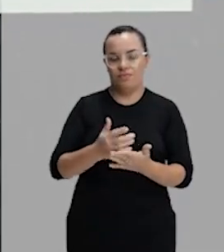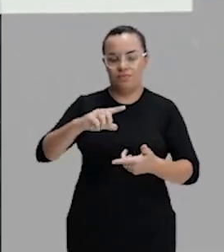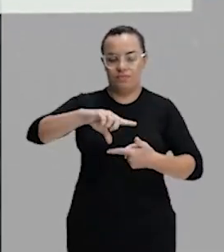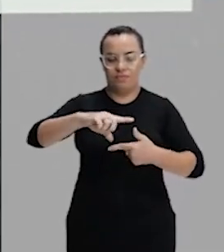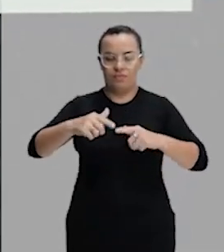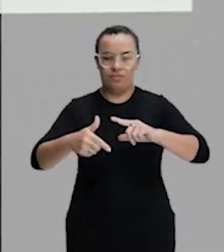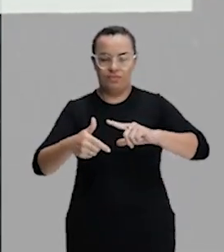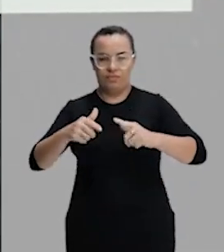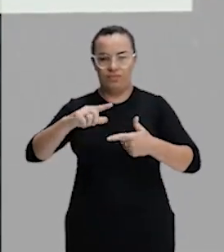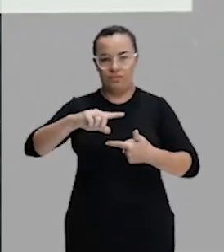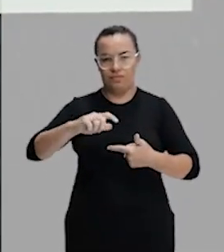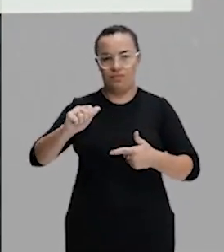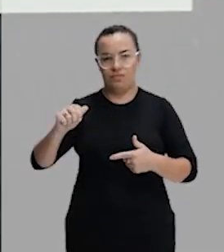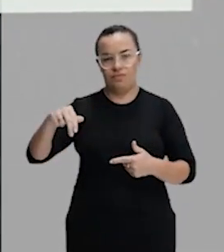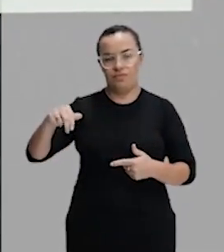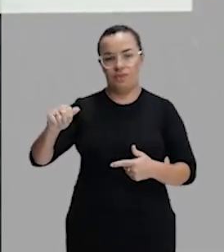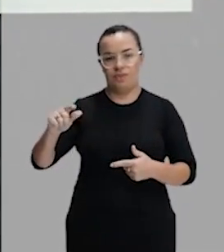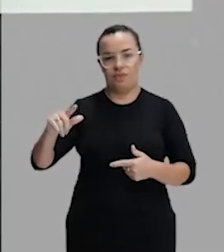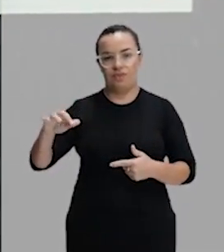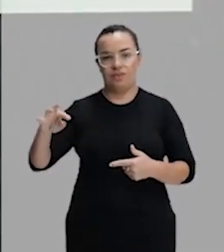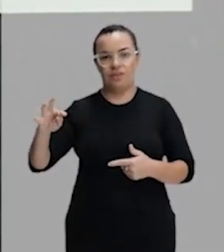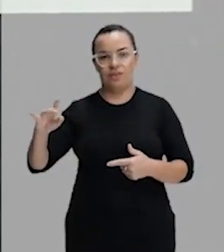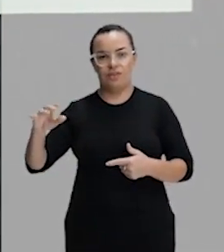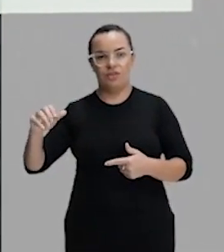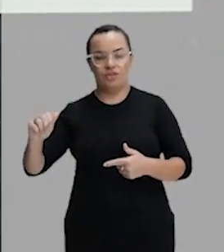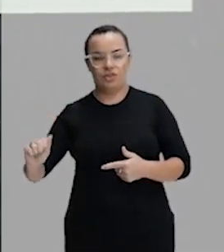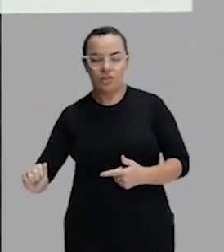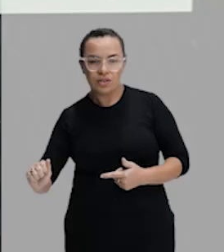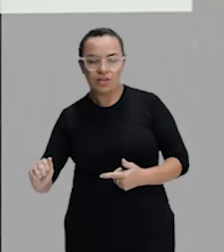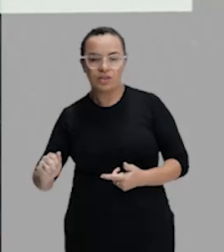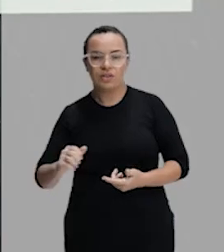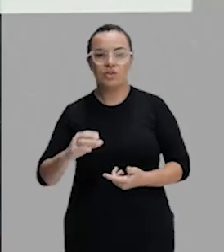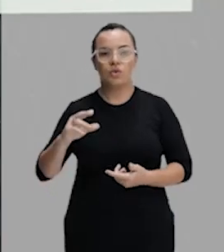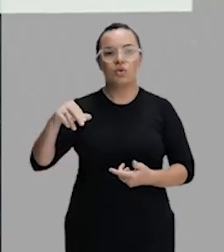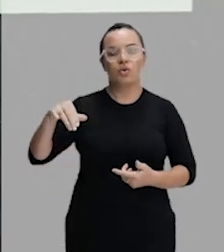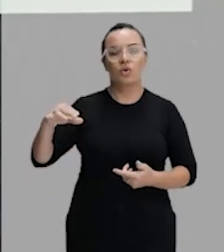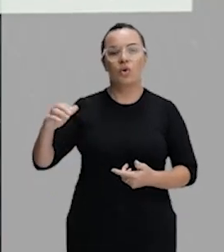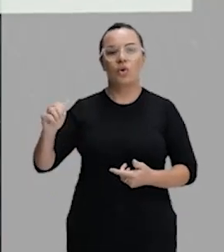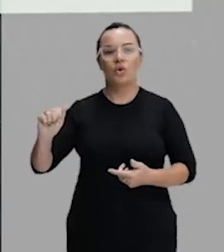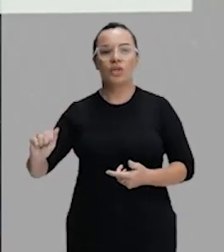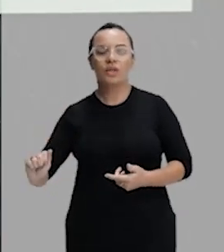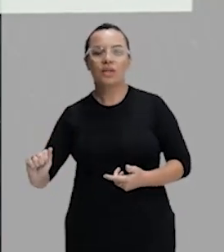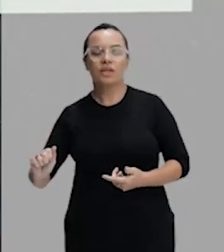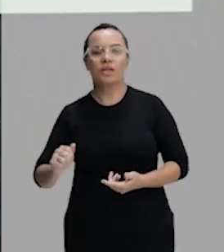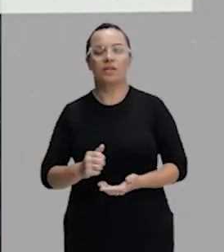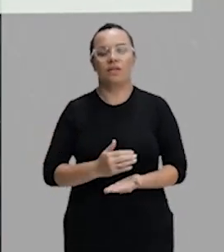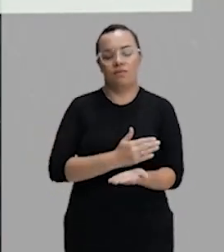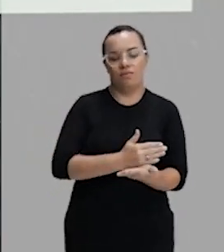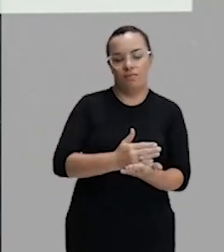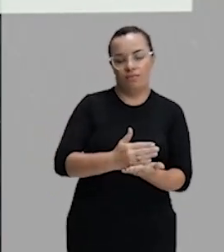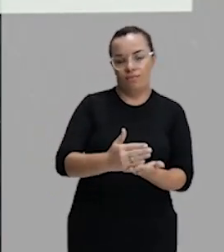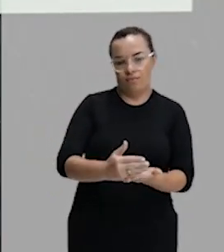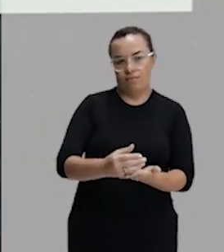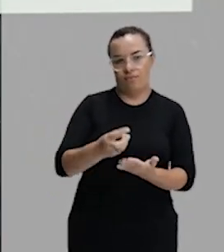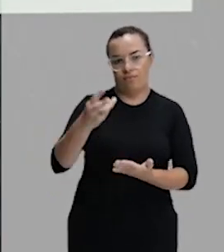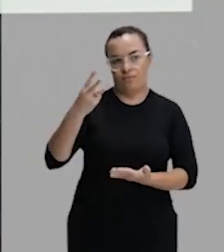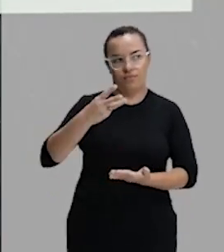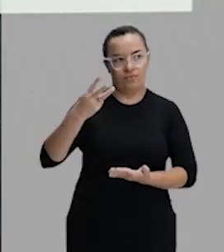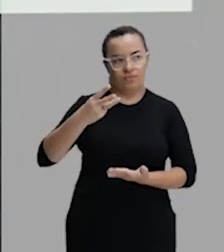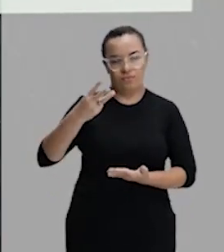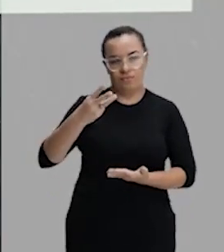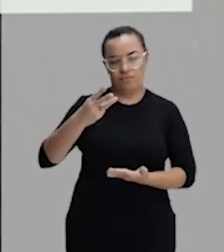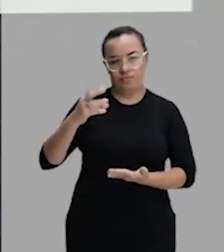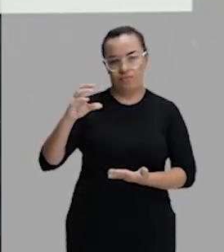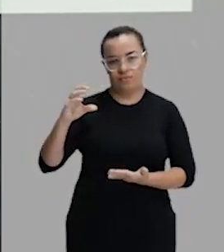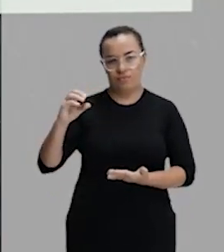geometria analítica, o estudo das cônicas. A gente vai começar hoje a terceira cônica, né? Nós